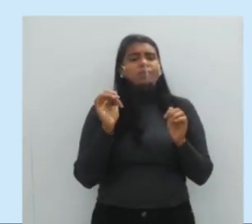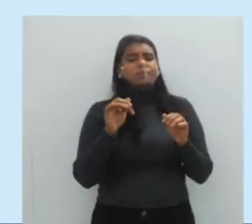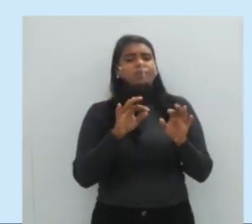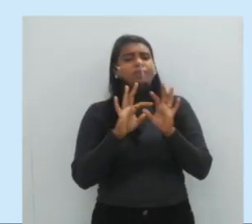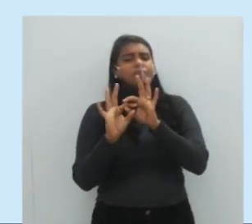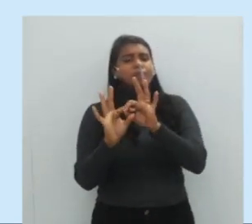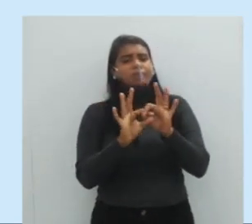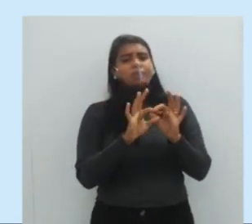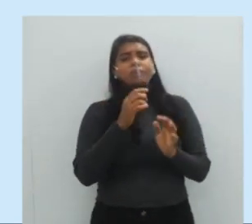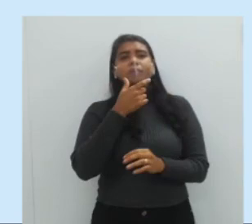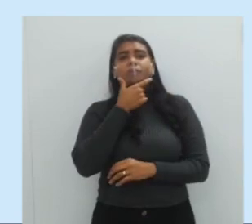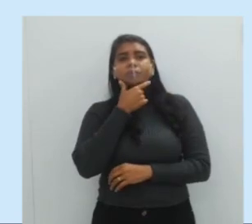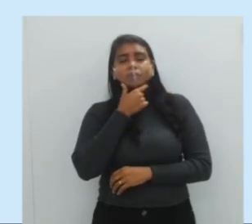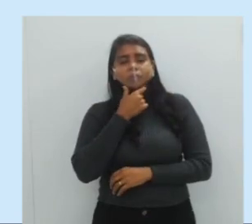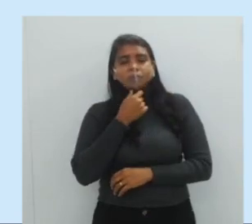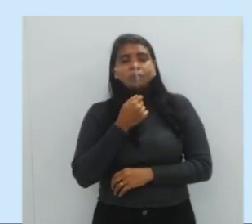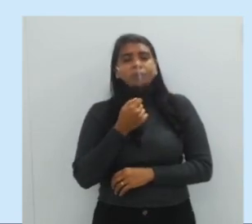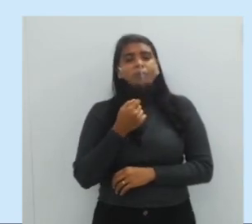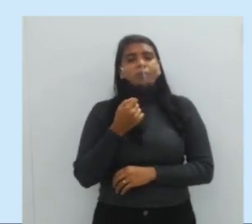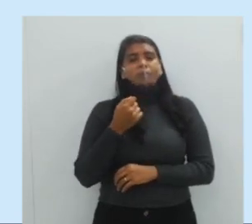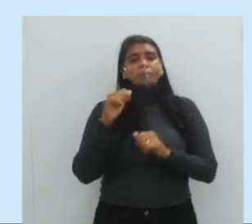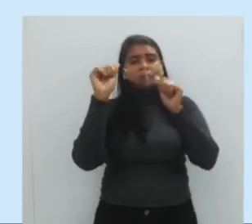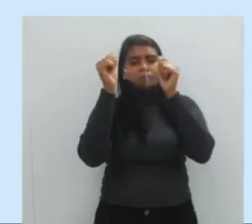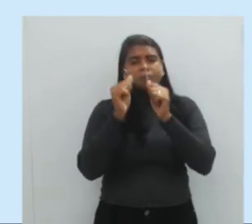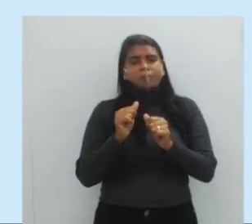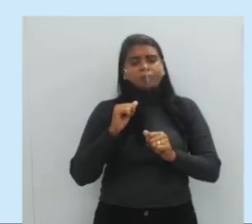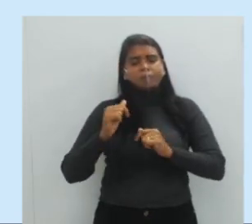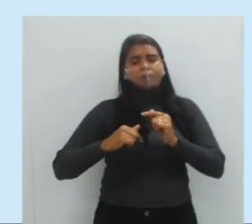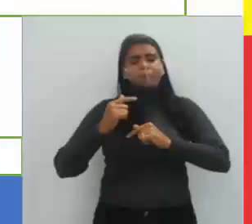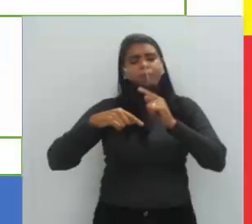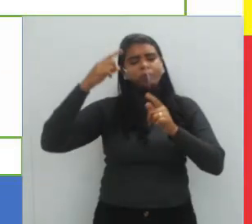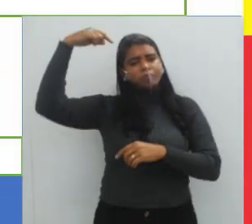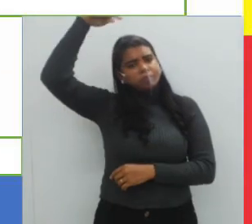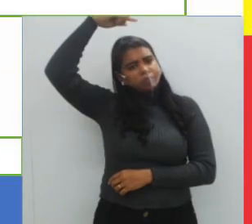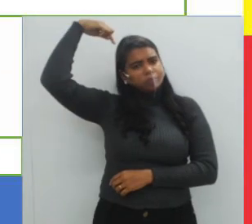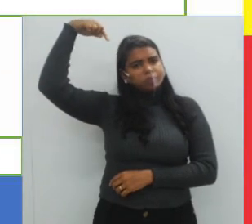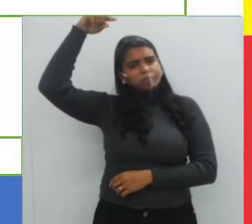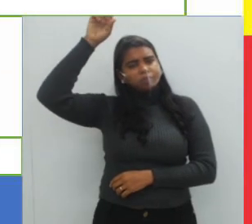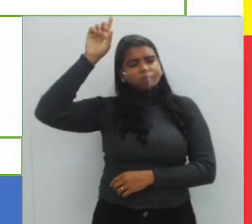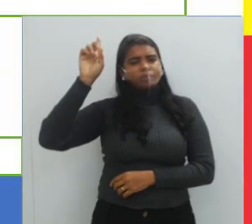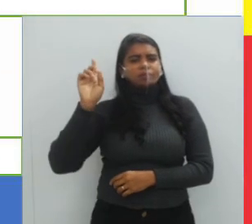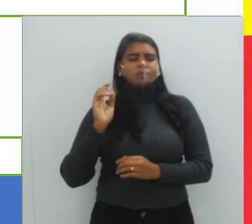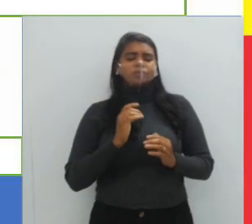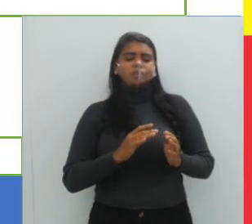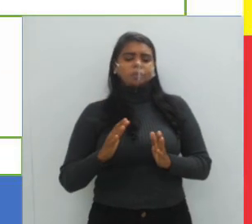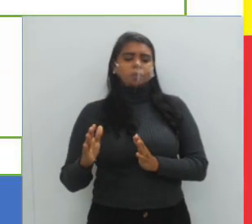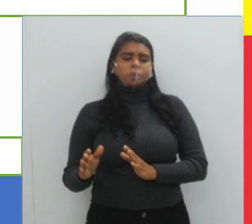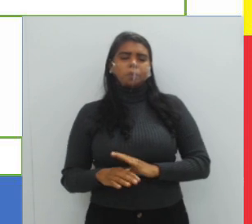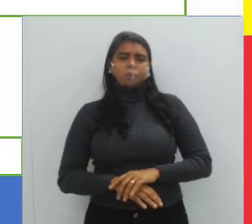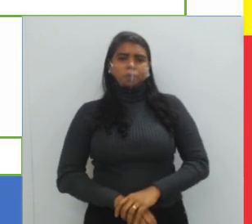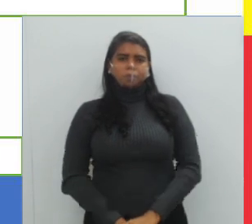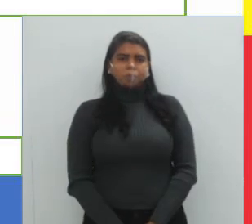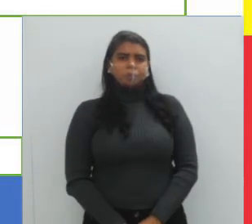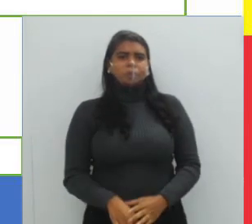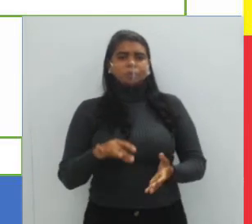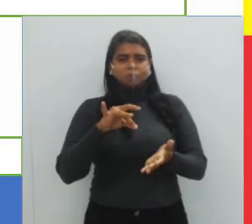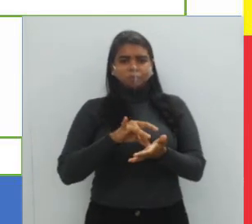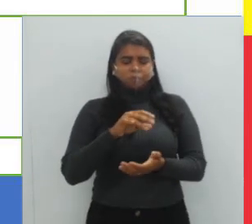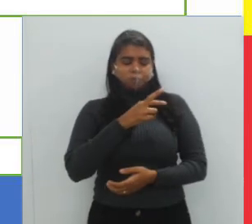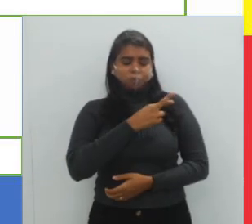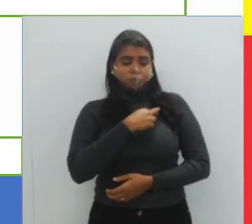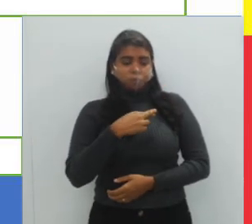religar, unir o homem ao divino, à transcendência. Então, vejam só, vamos continuar. O